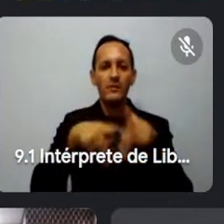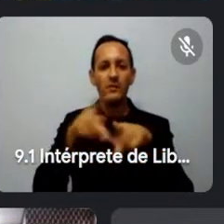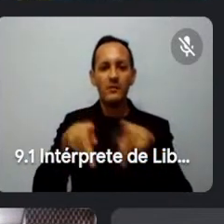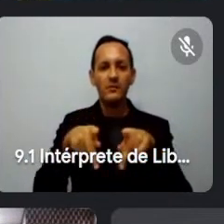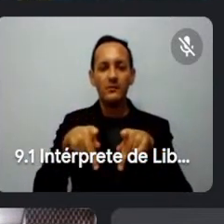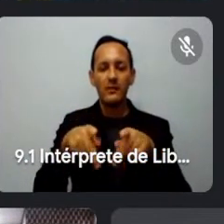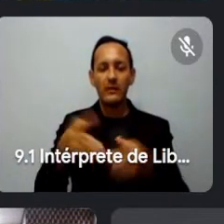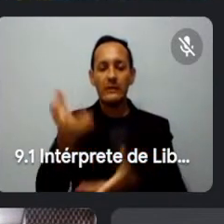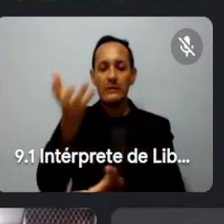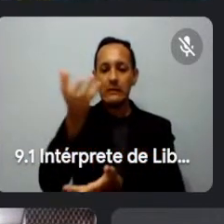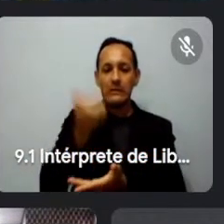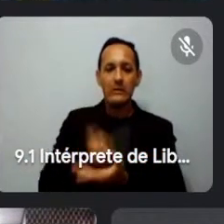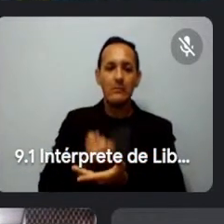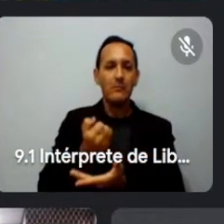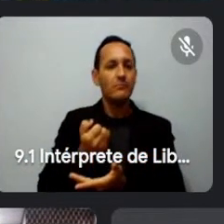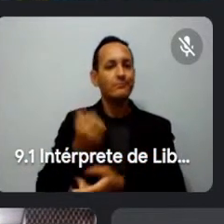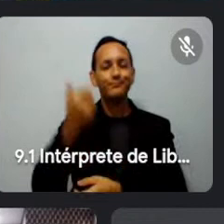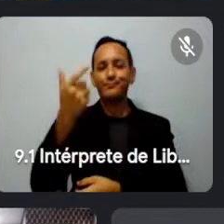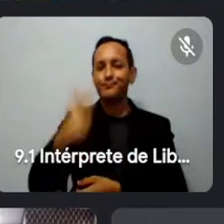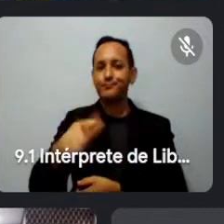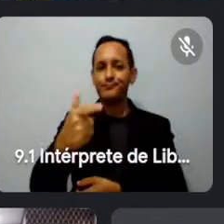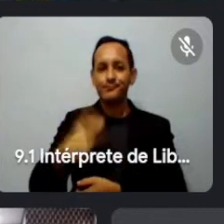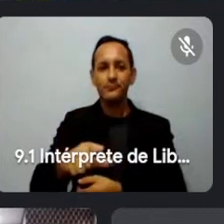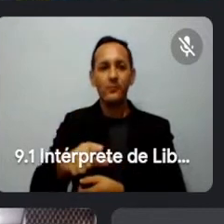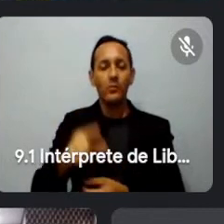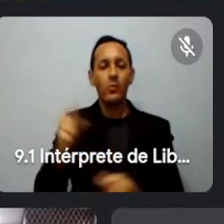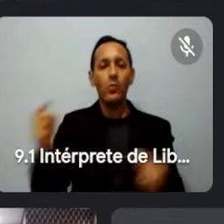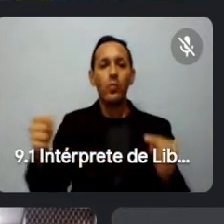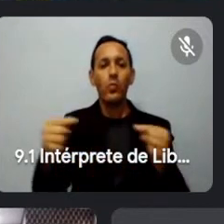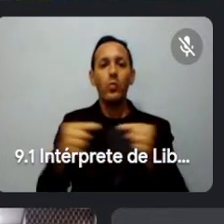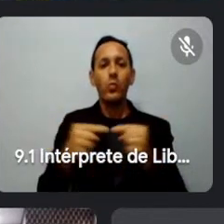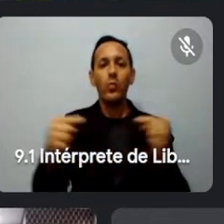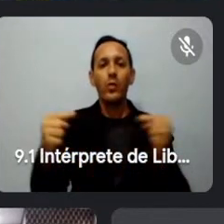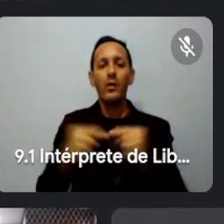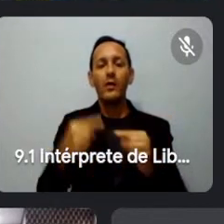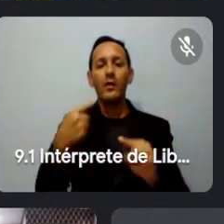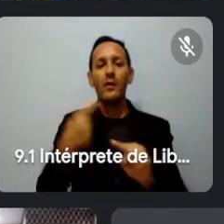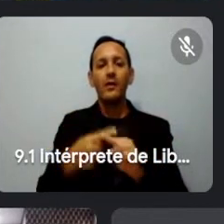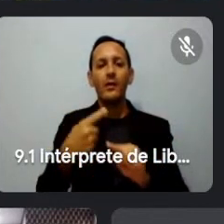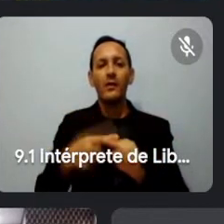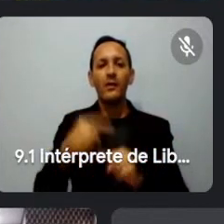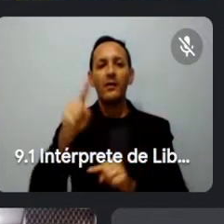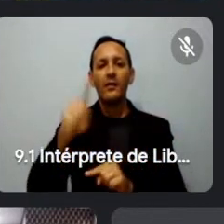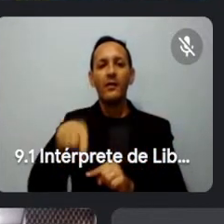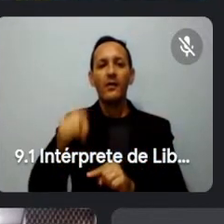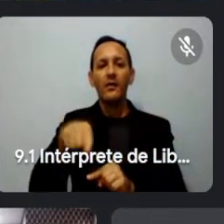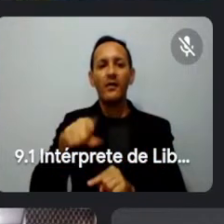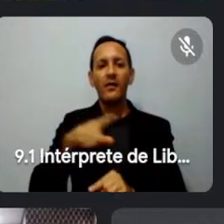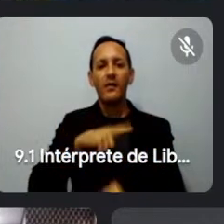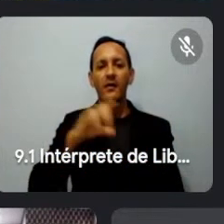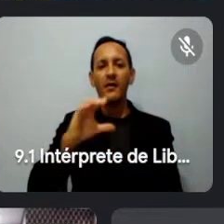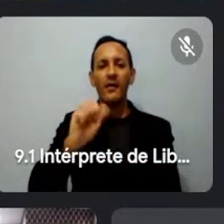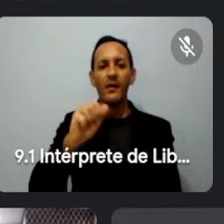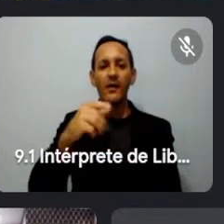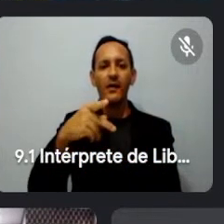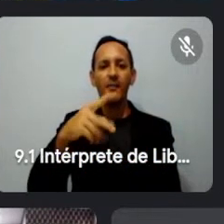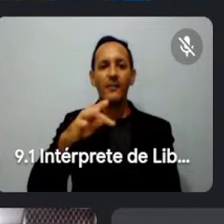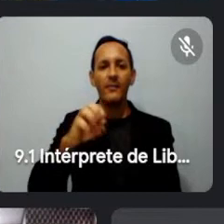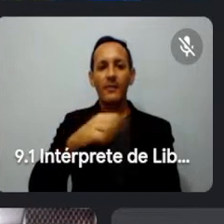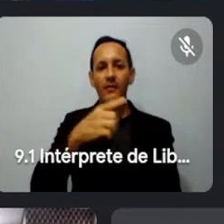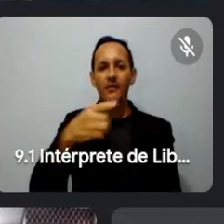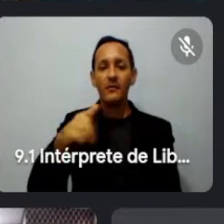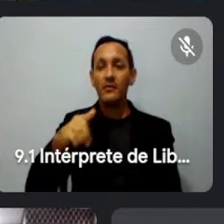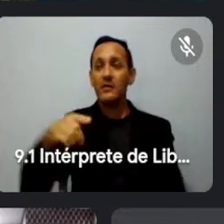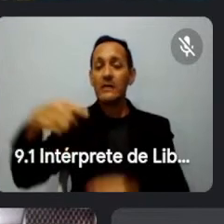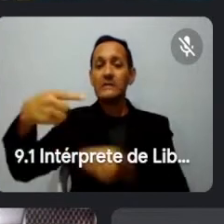sido nem recebida fazer o elemento fundamental é que a captação seja de eleitor que